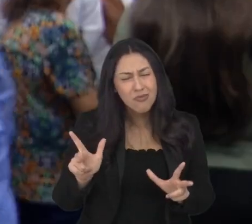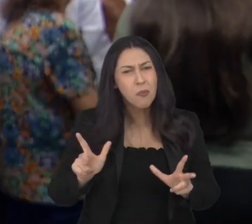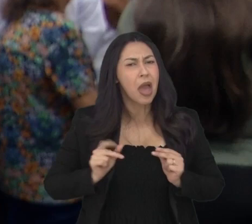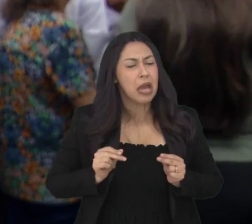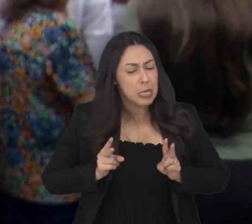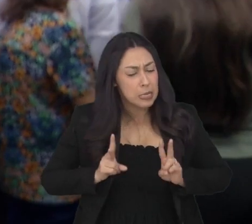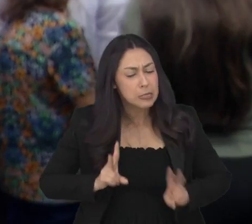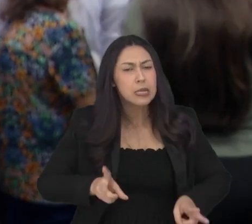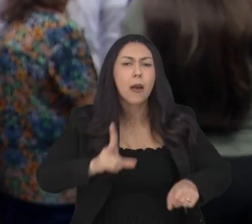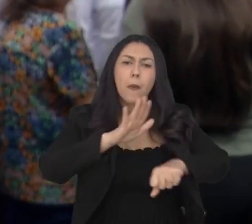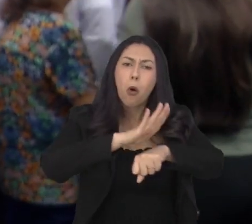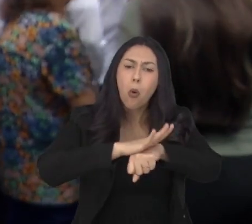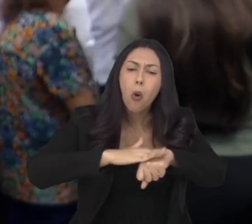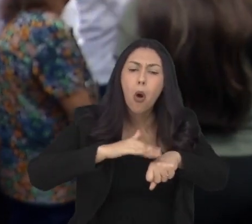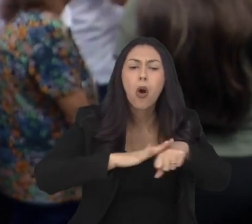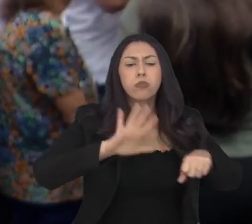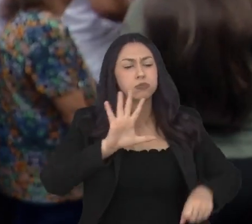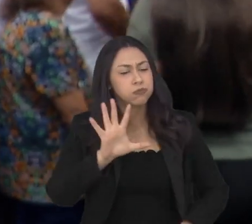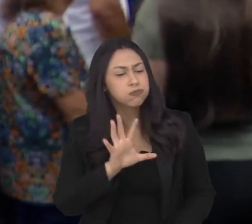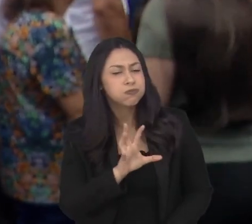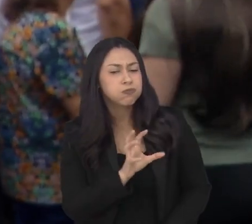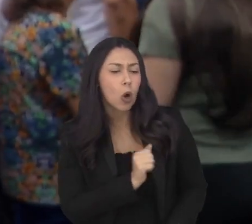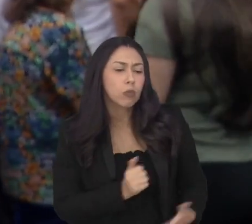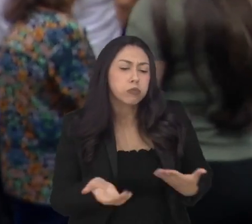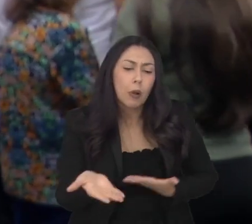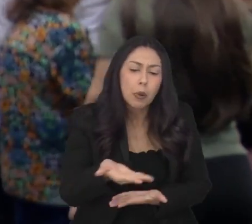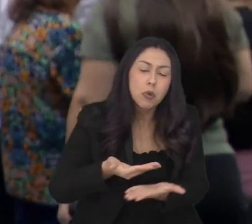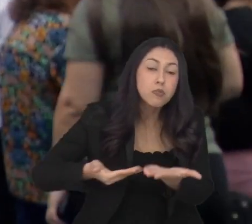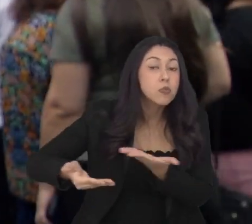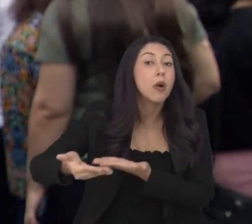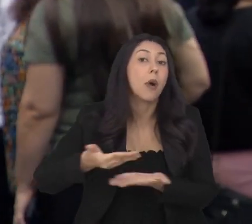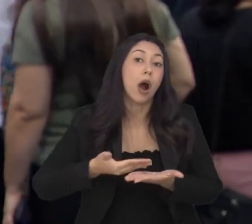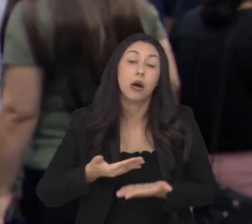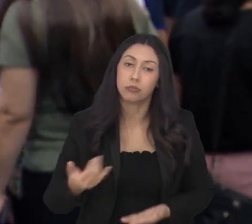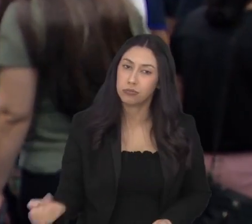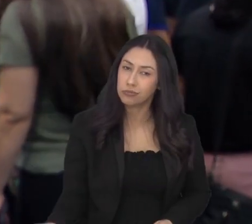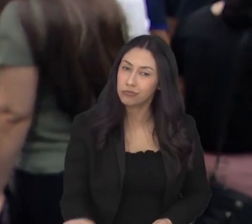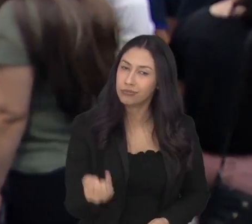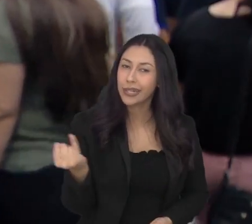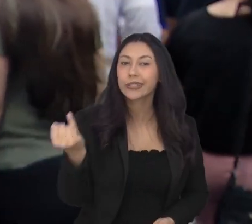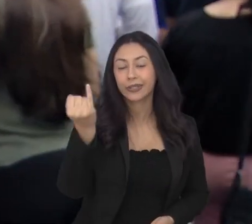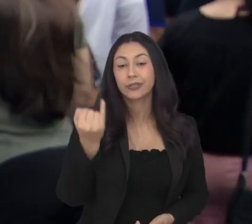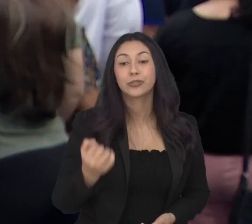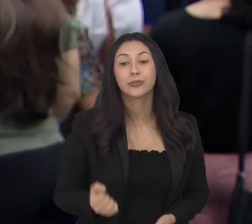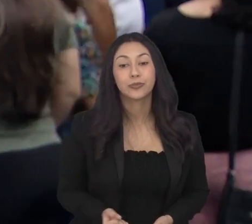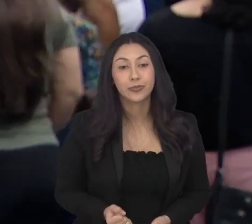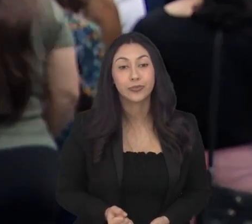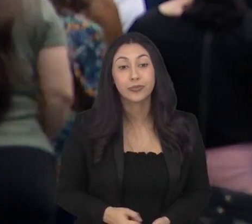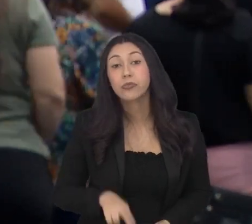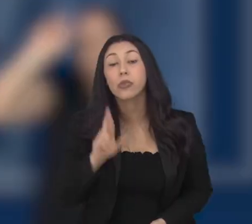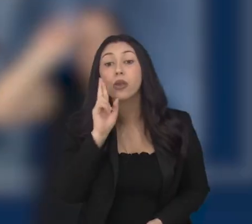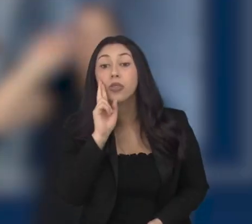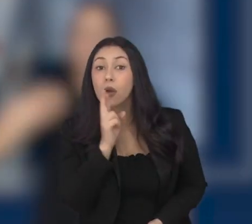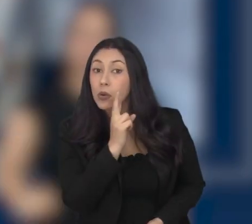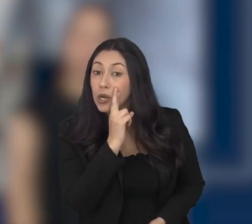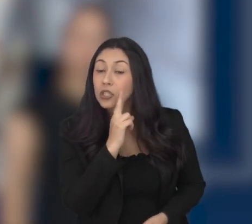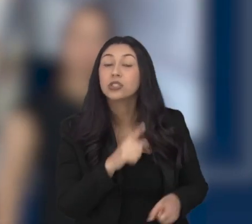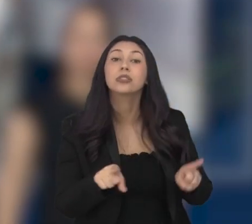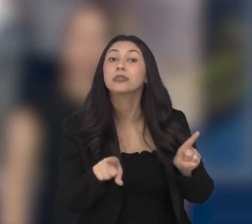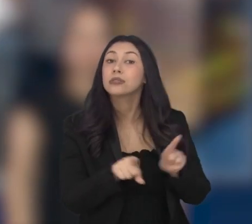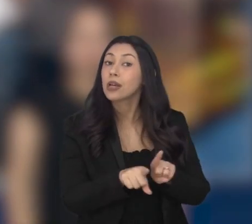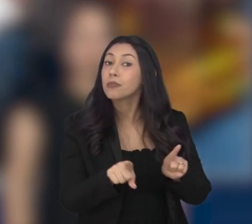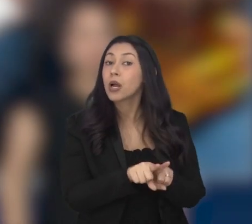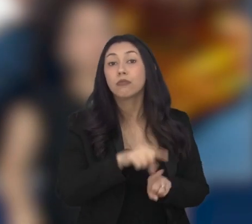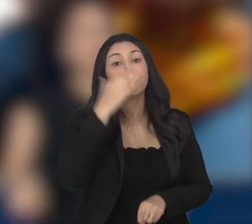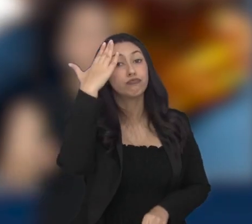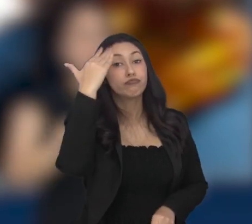merecedor, ele faz tudo com carinho, com amor, ele pensa nas pessoas que estão do lado, porque isso é muito importante no dia de hoje. Além do